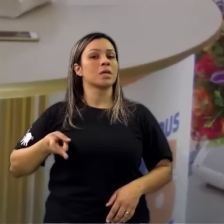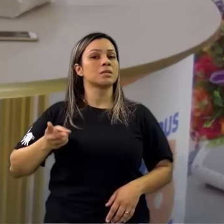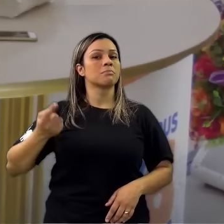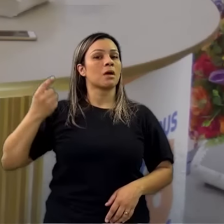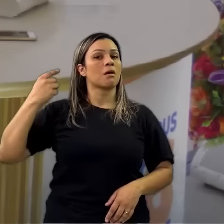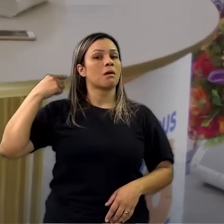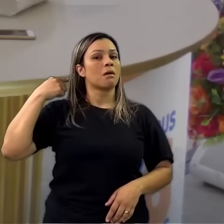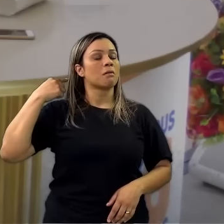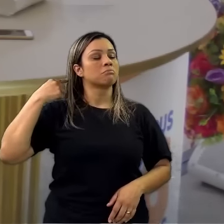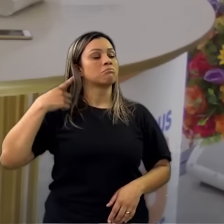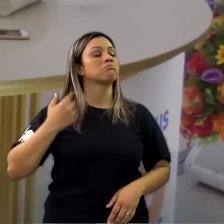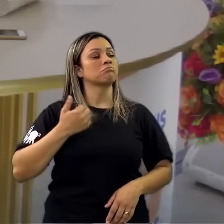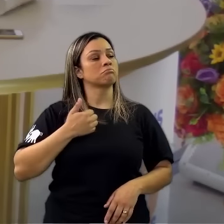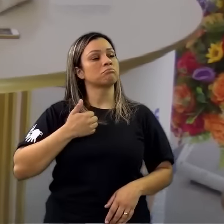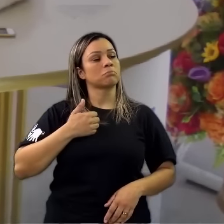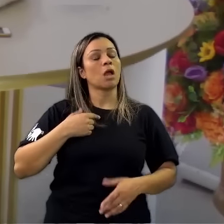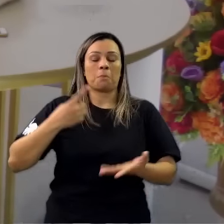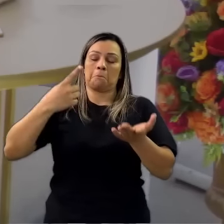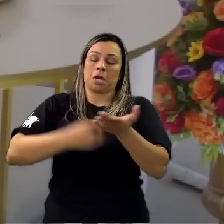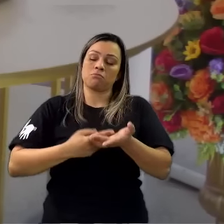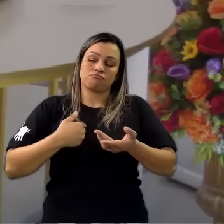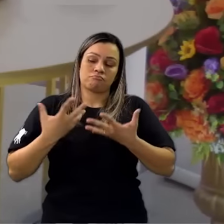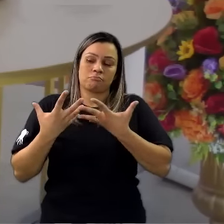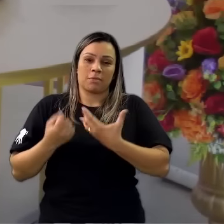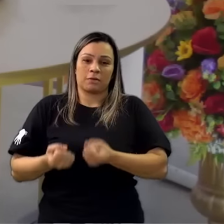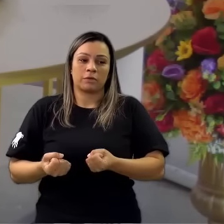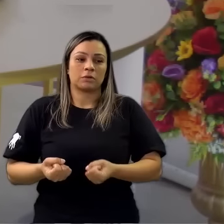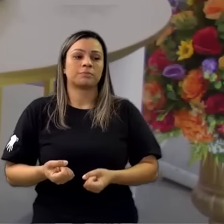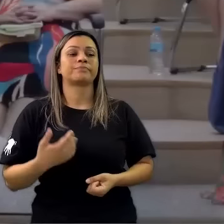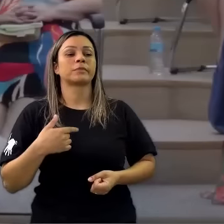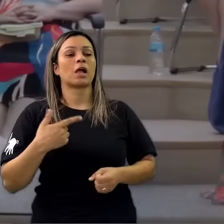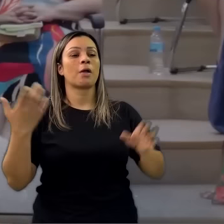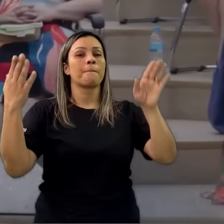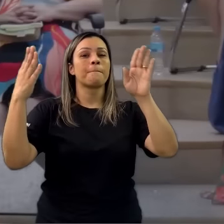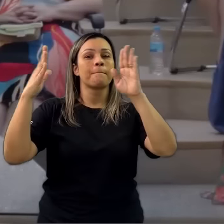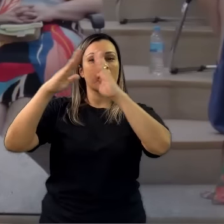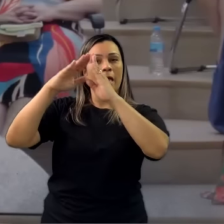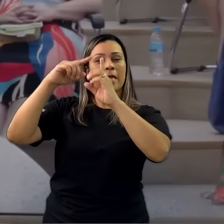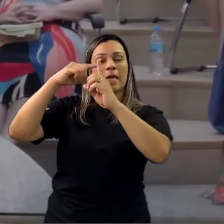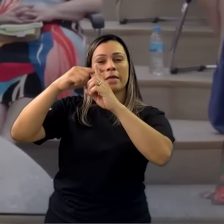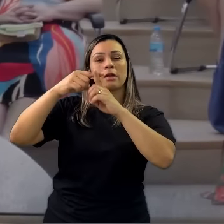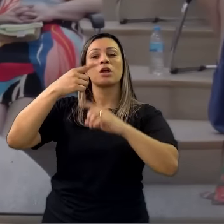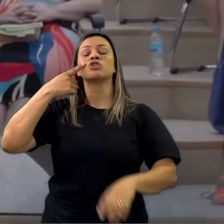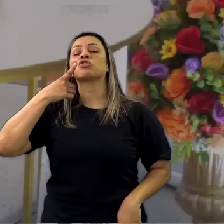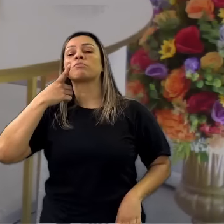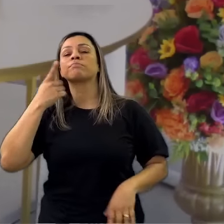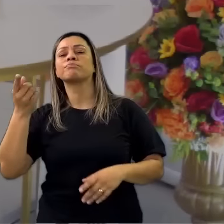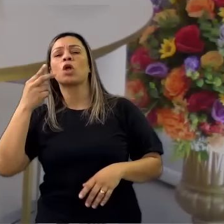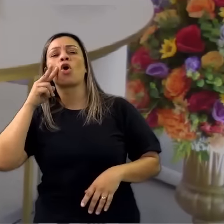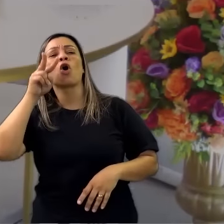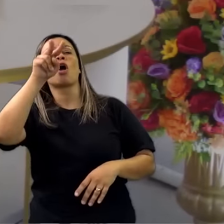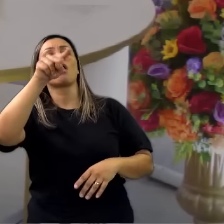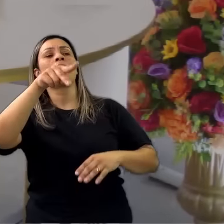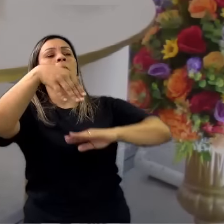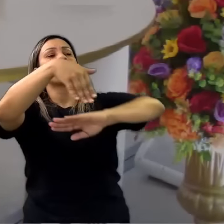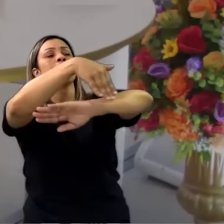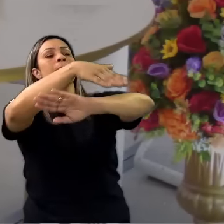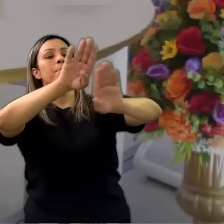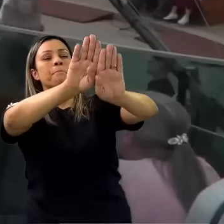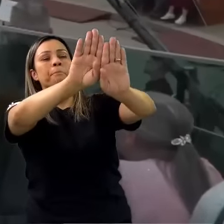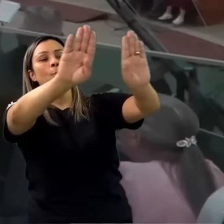um domingo vamos marcou o domingo cheguei na porta da igreja a igreja aqui do outro lado da rua um paredão um muro alto coloquei meu carro ali